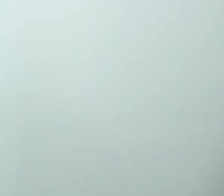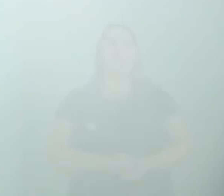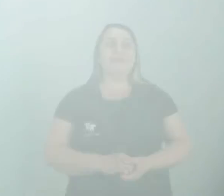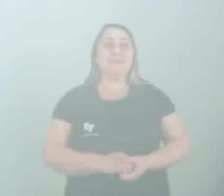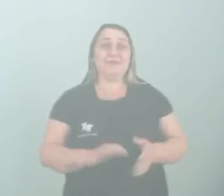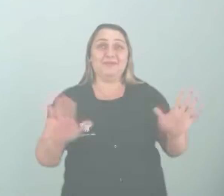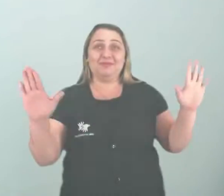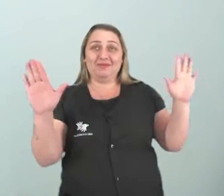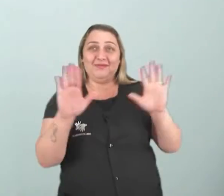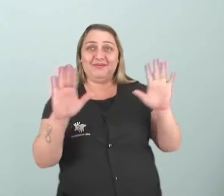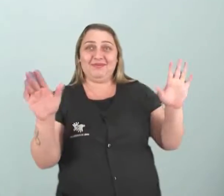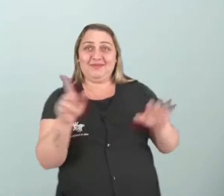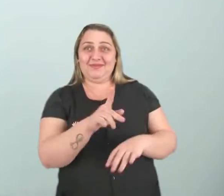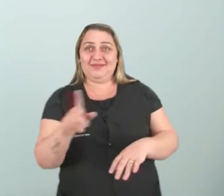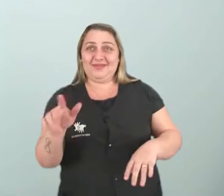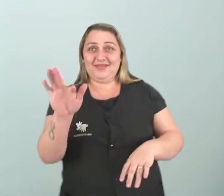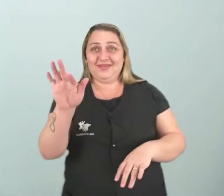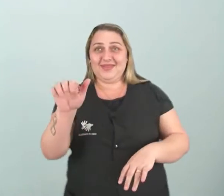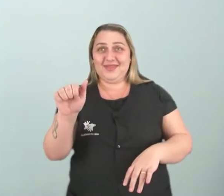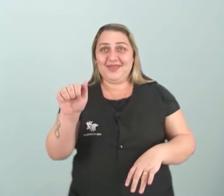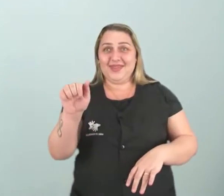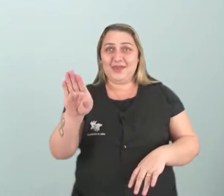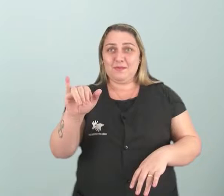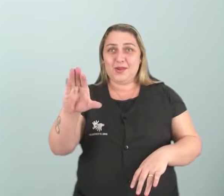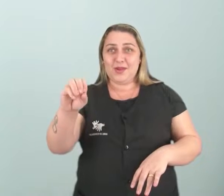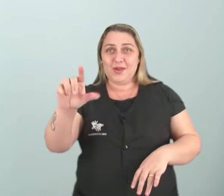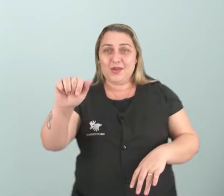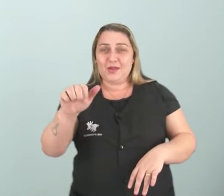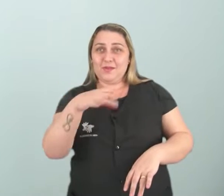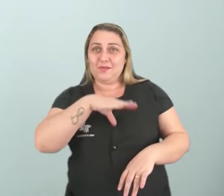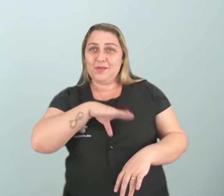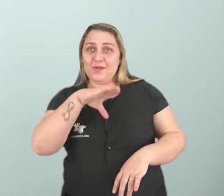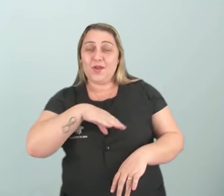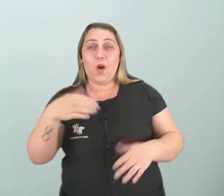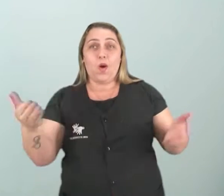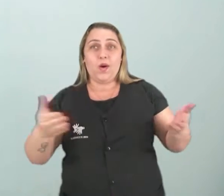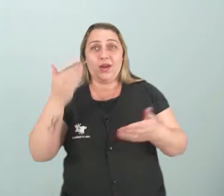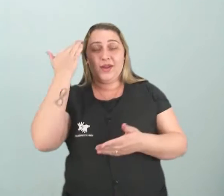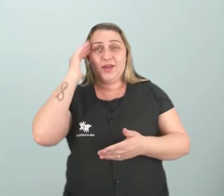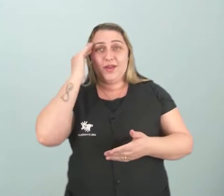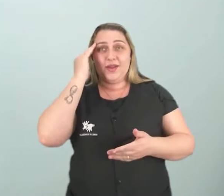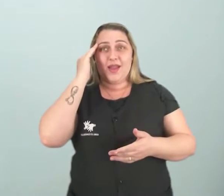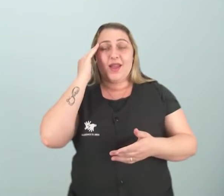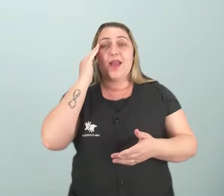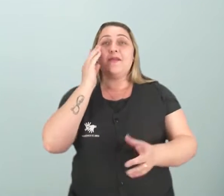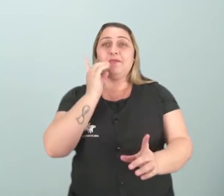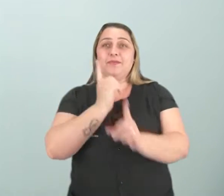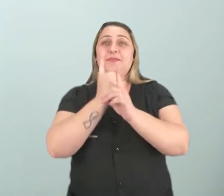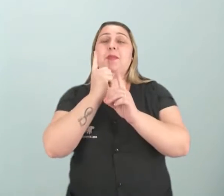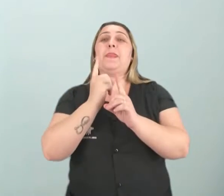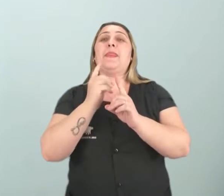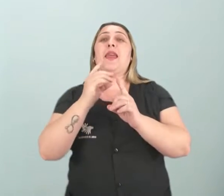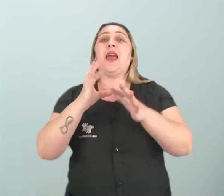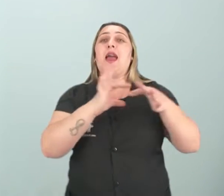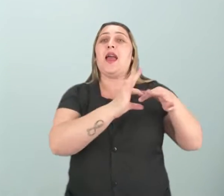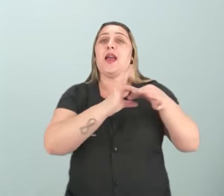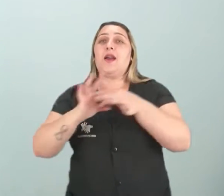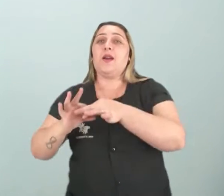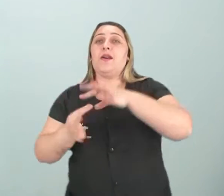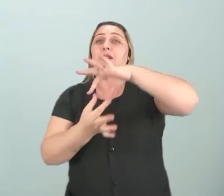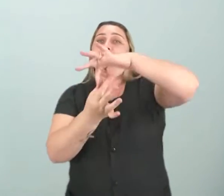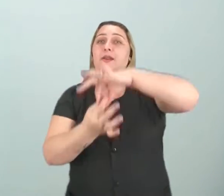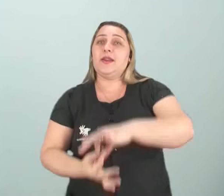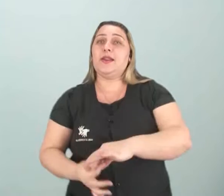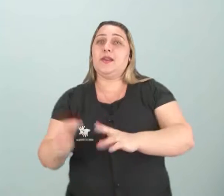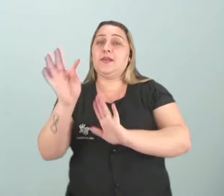Olá, eu sou a professora Fabíola de Língua Portuguesa e hoje nós vamos compreender e identificar a coerência e coesão textual.